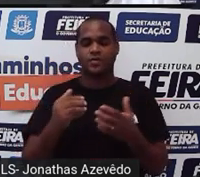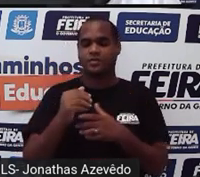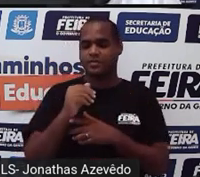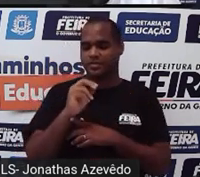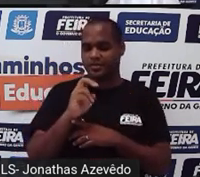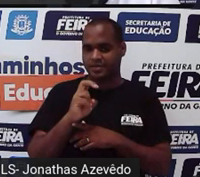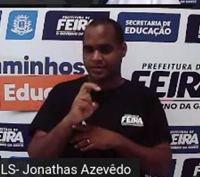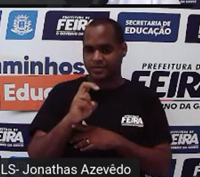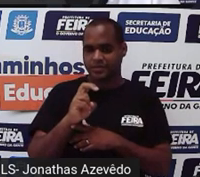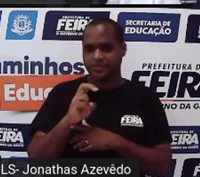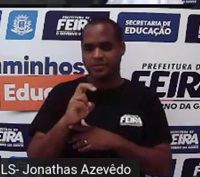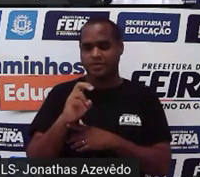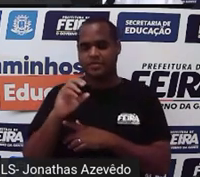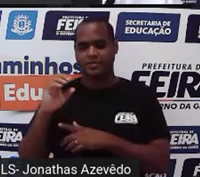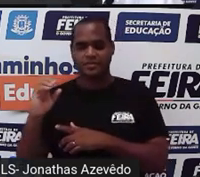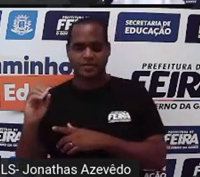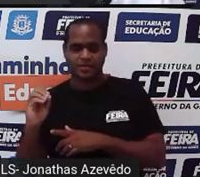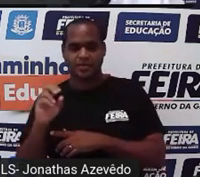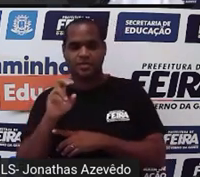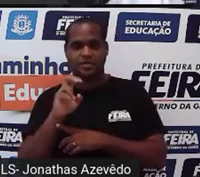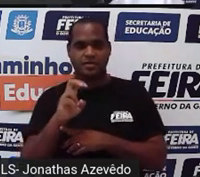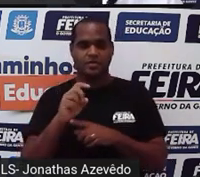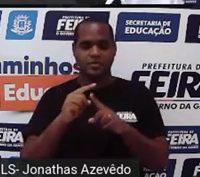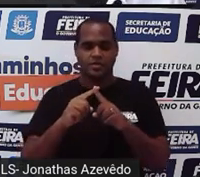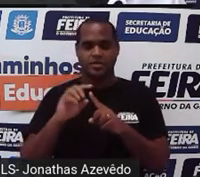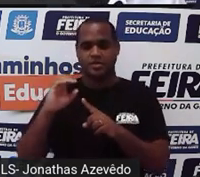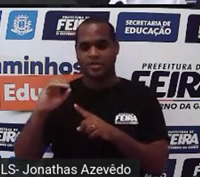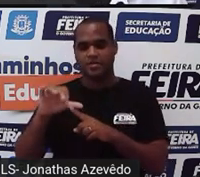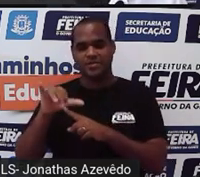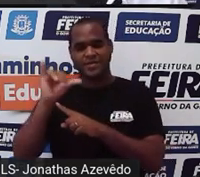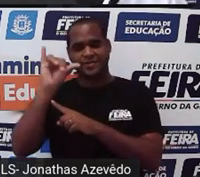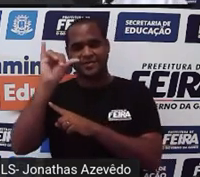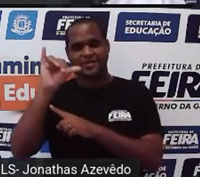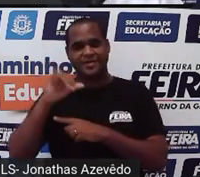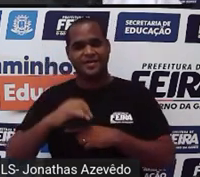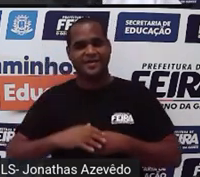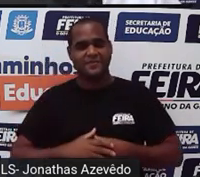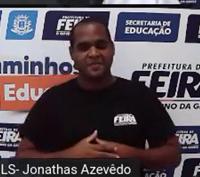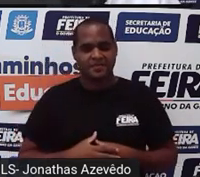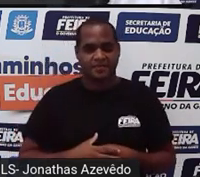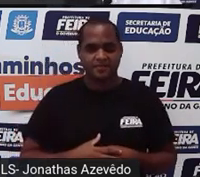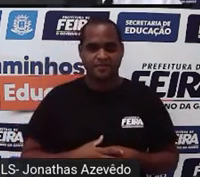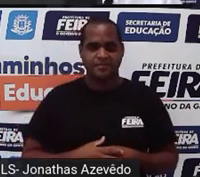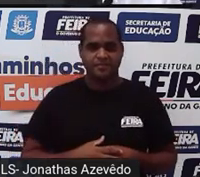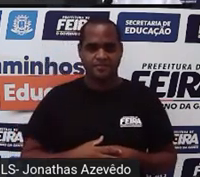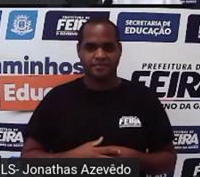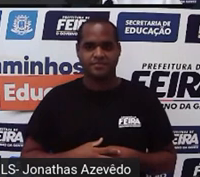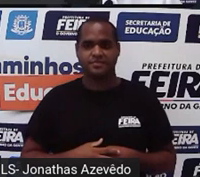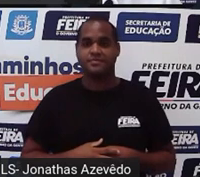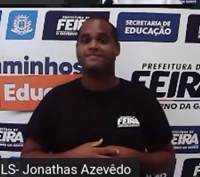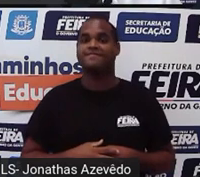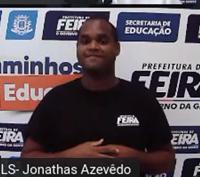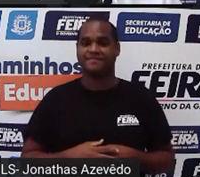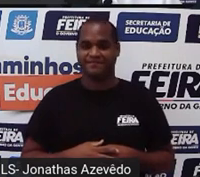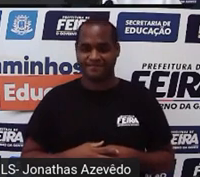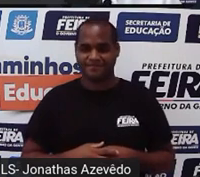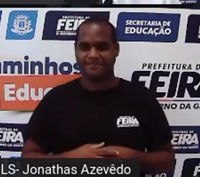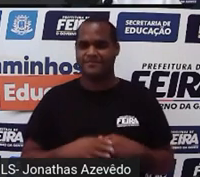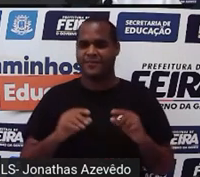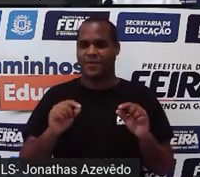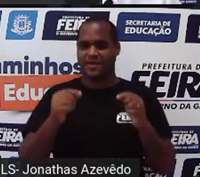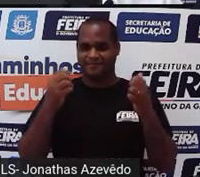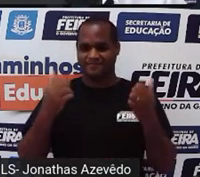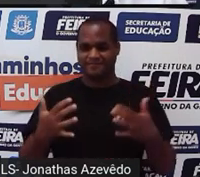o parque está no item c505 para x 0 para Y